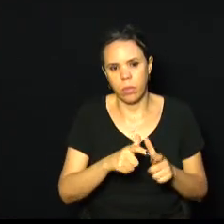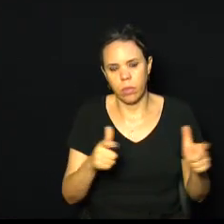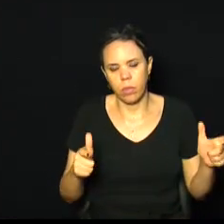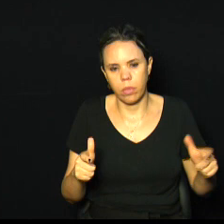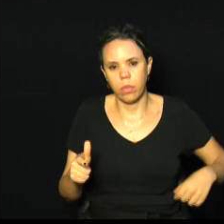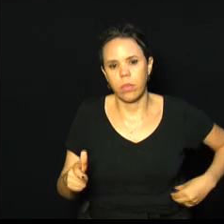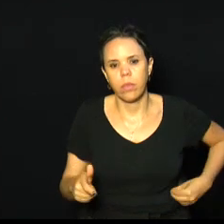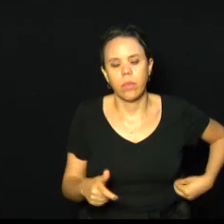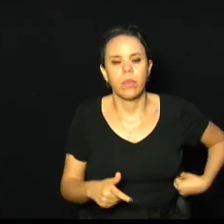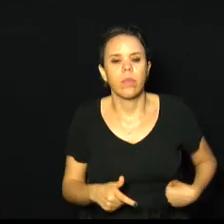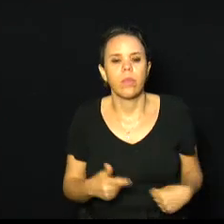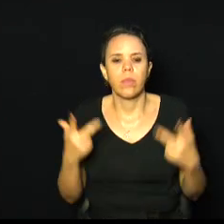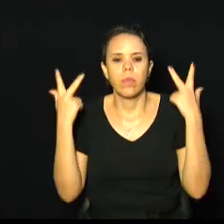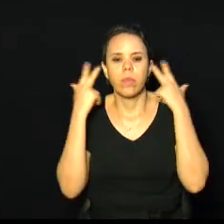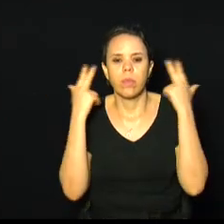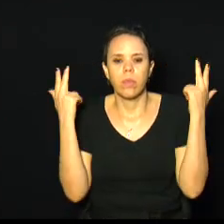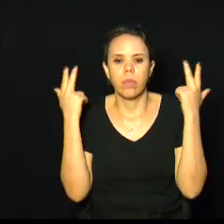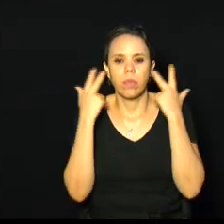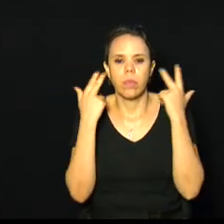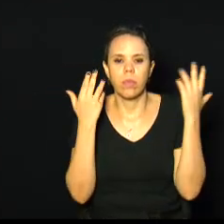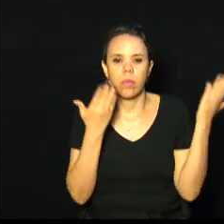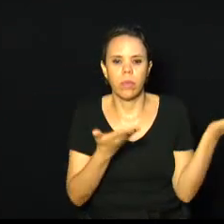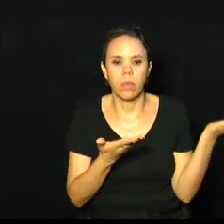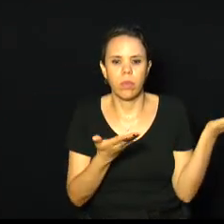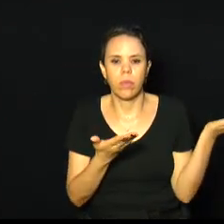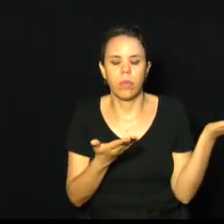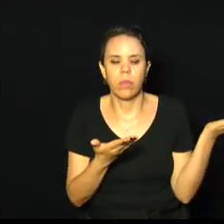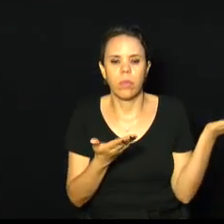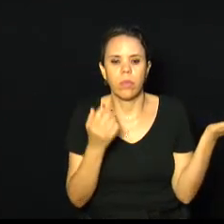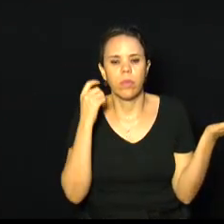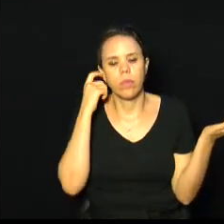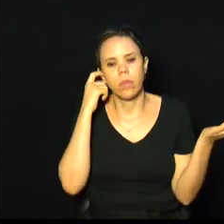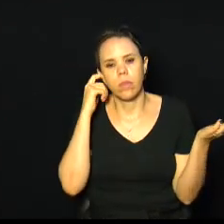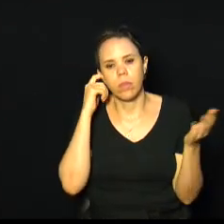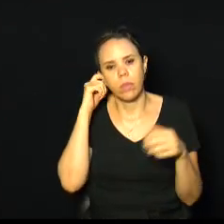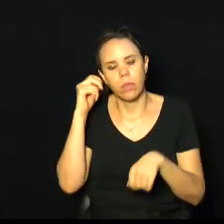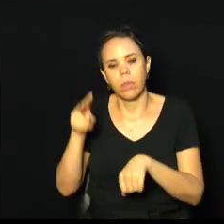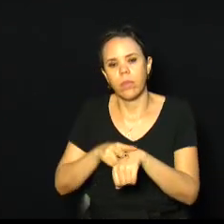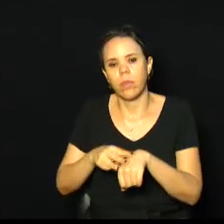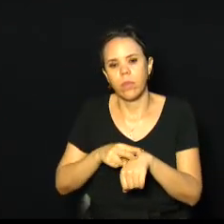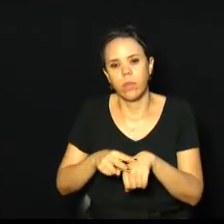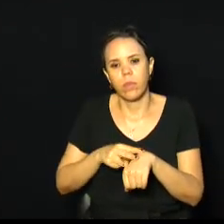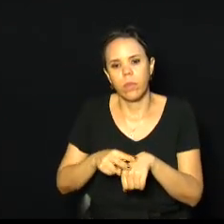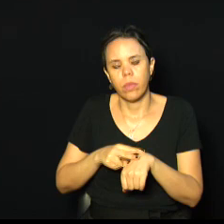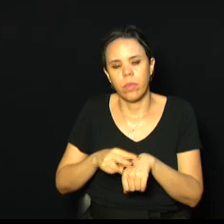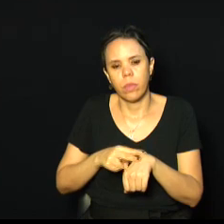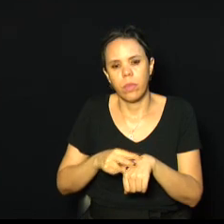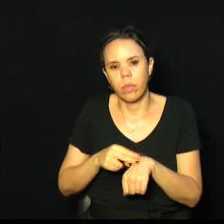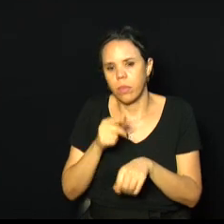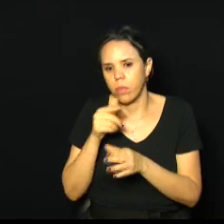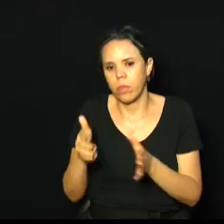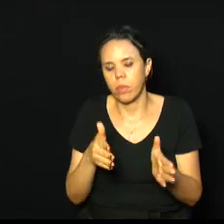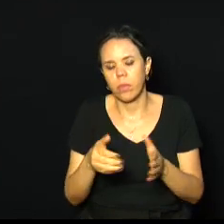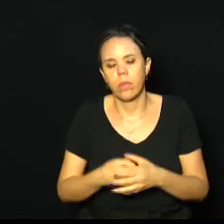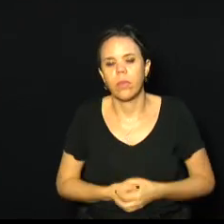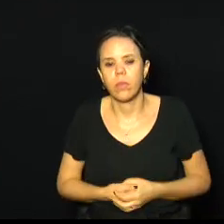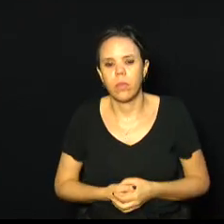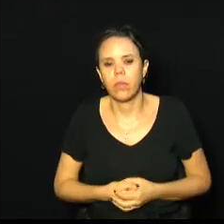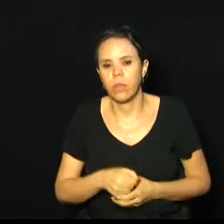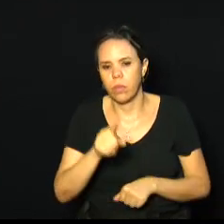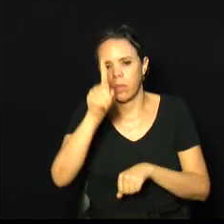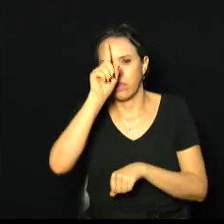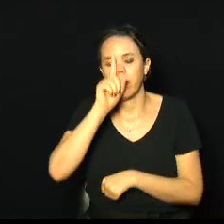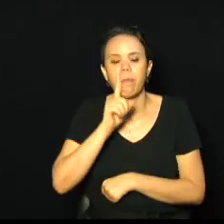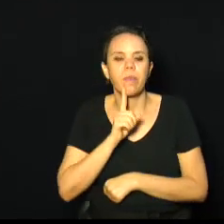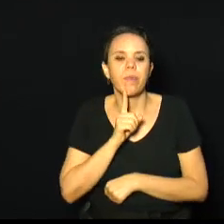são crescimentos naturais, né? O que está em verde, né, é para irrigação, o que está em amarelo